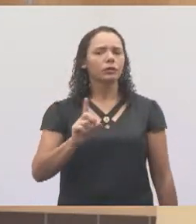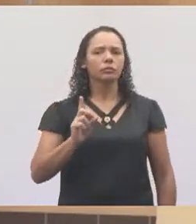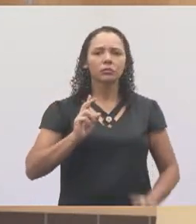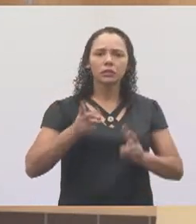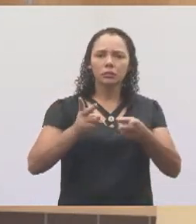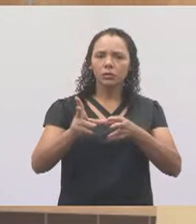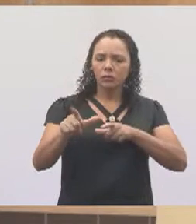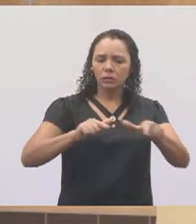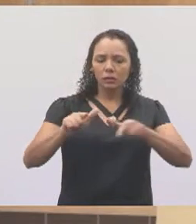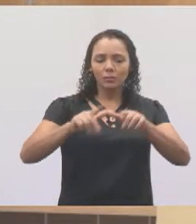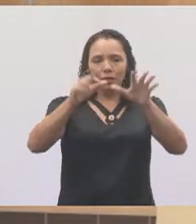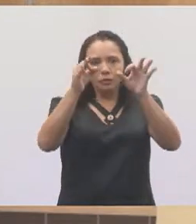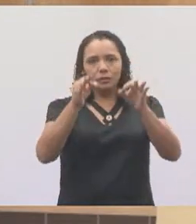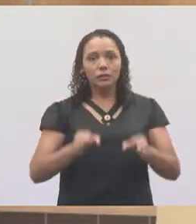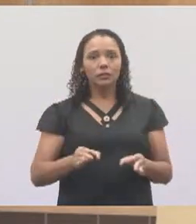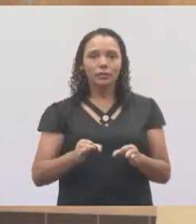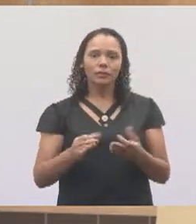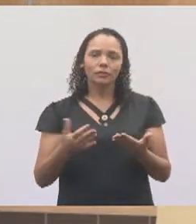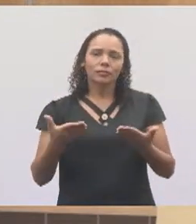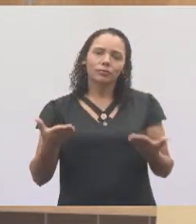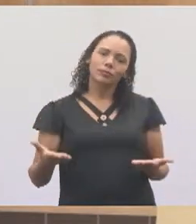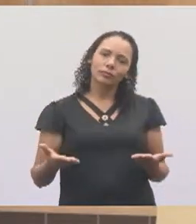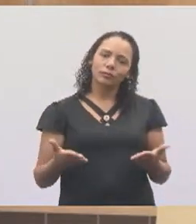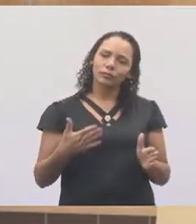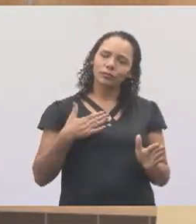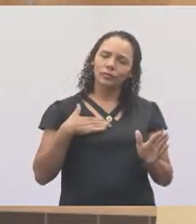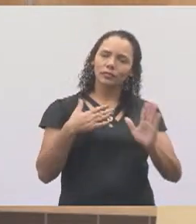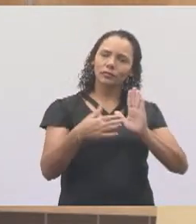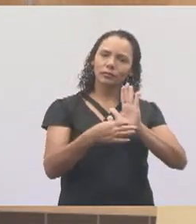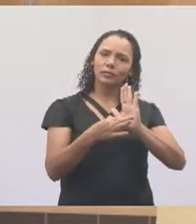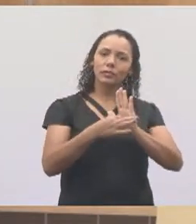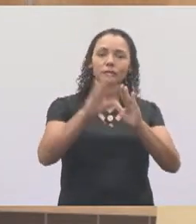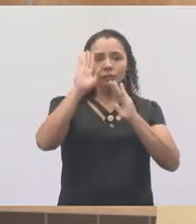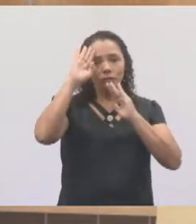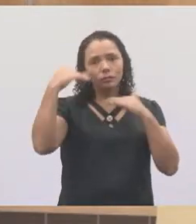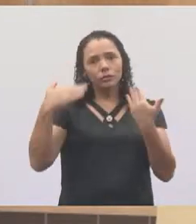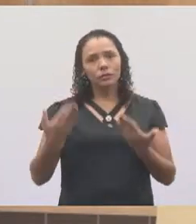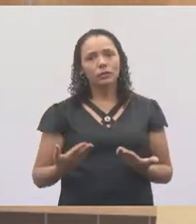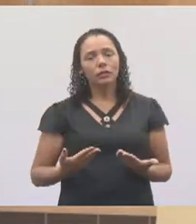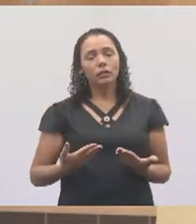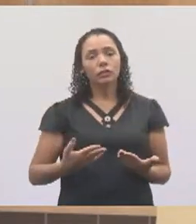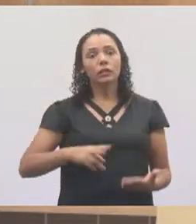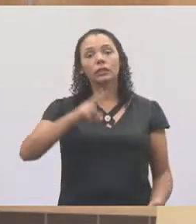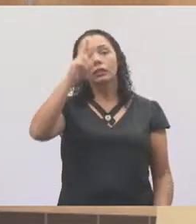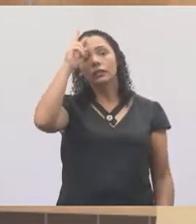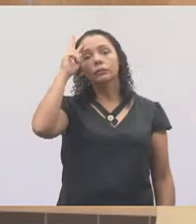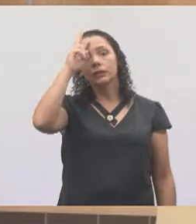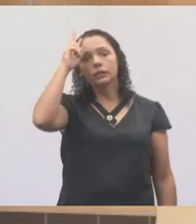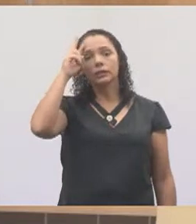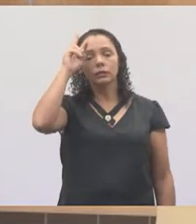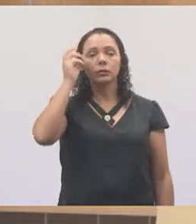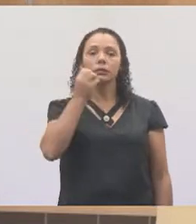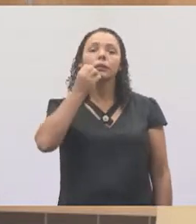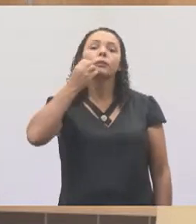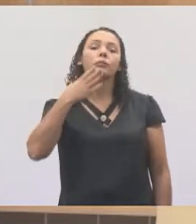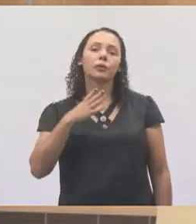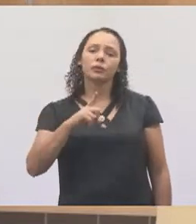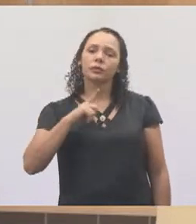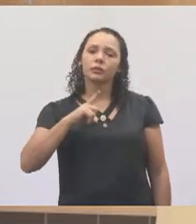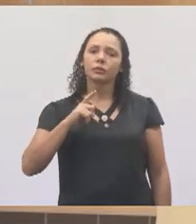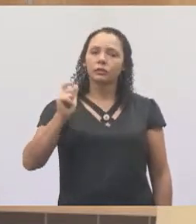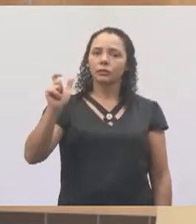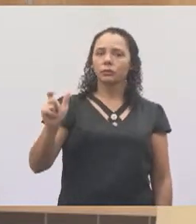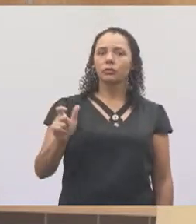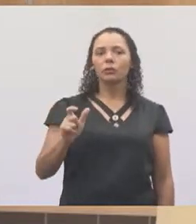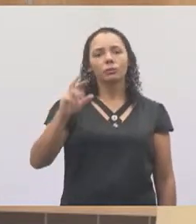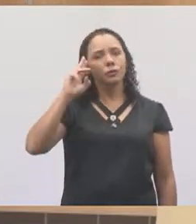Então, fica aí as minhas falas, minha homenagem e as minhas lembranças boas que eu tenho do Dr.